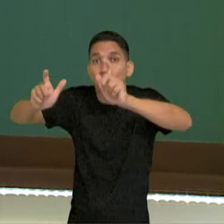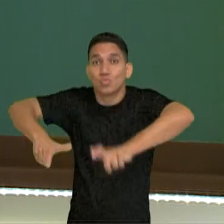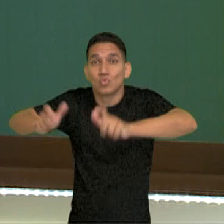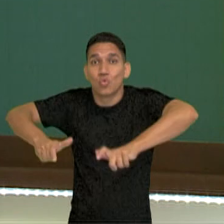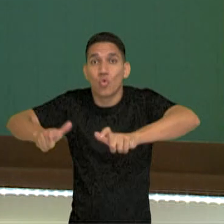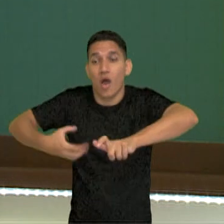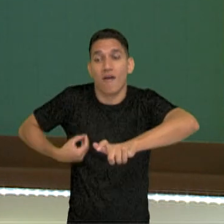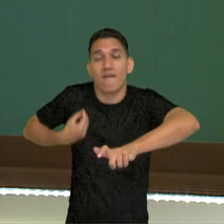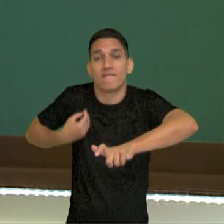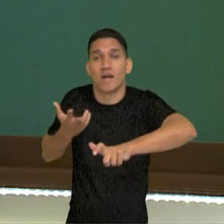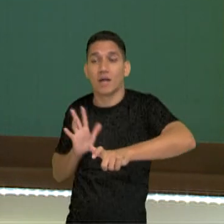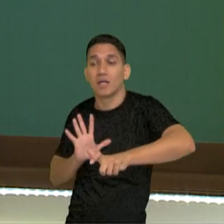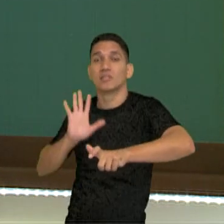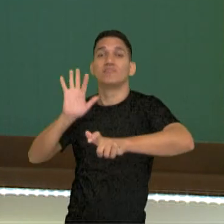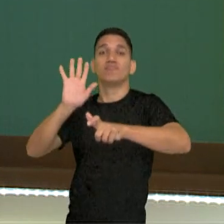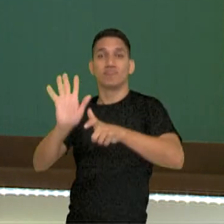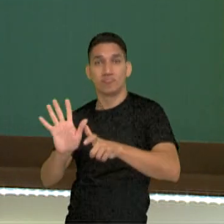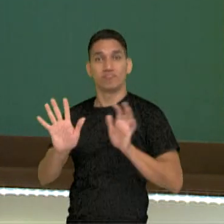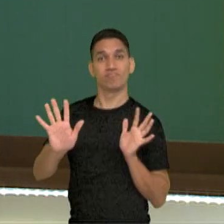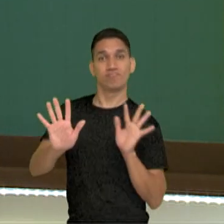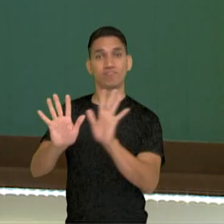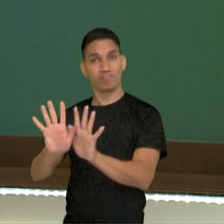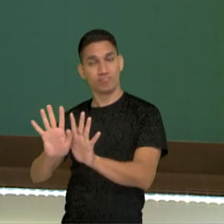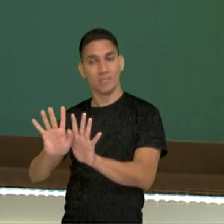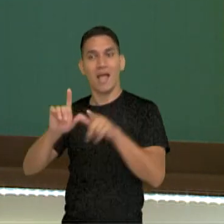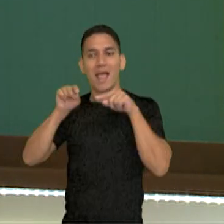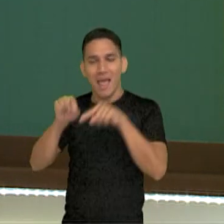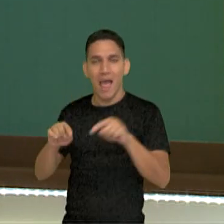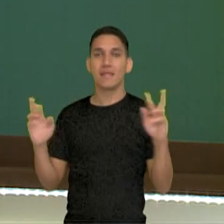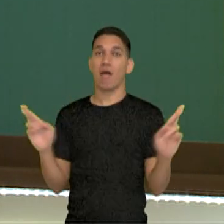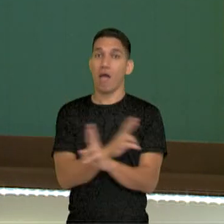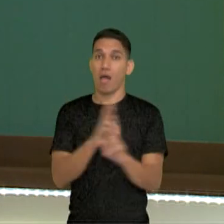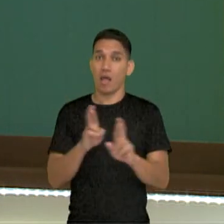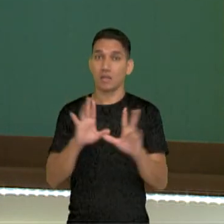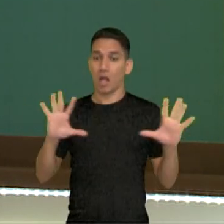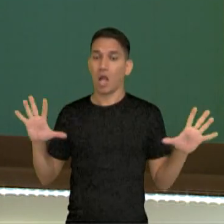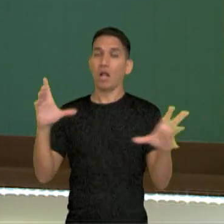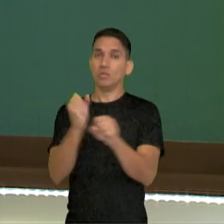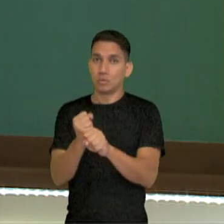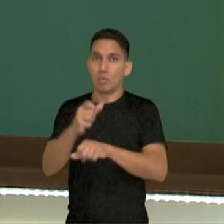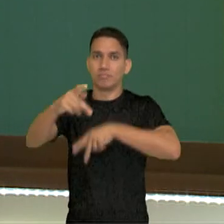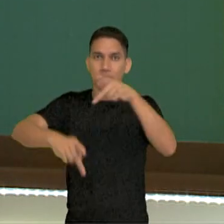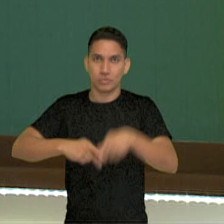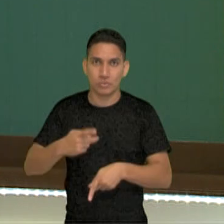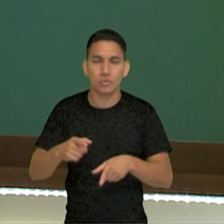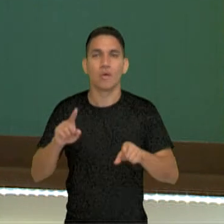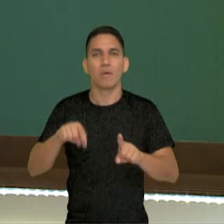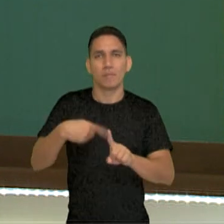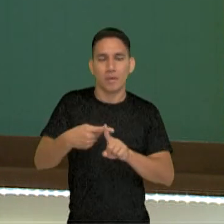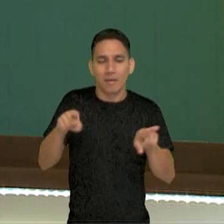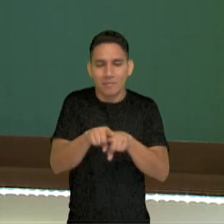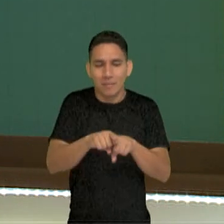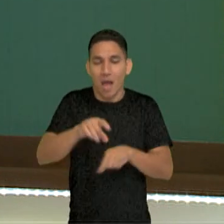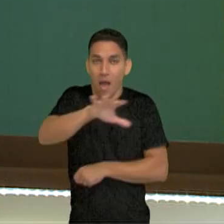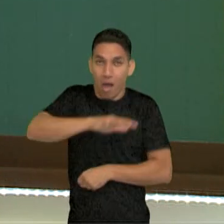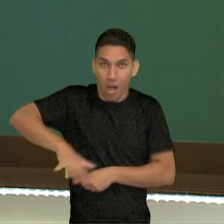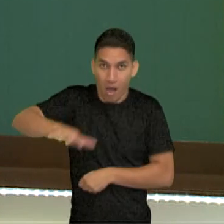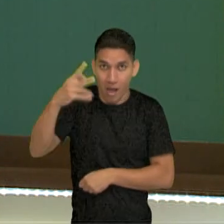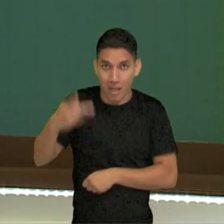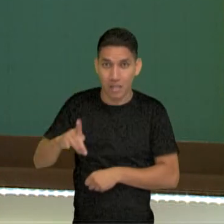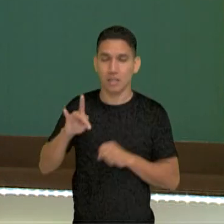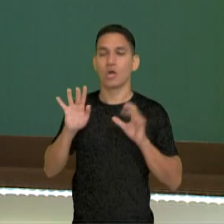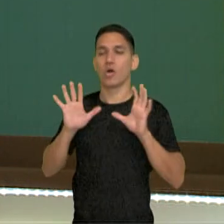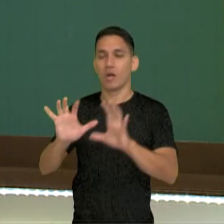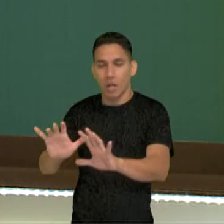pessoas estão ocupando. Então, essa relação total de população pela área que ela ocupa, eu chamo